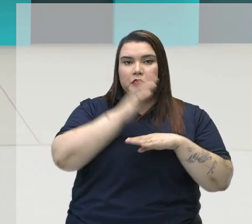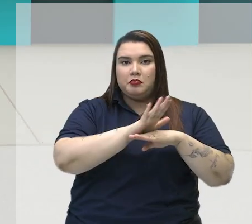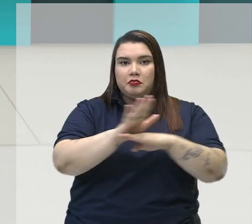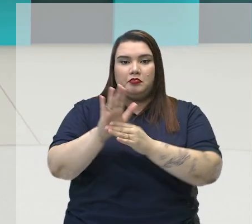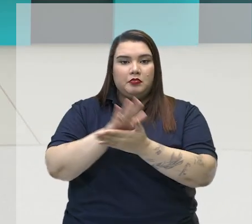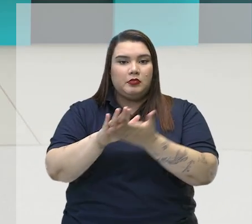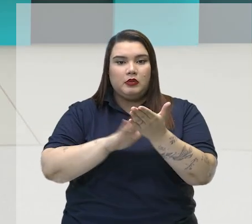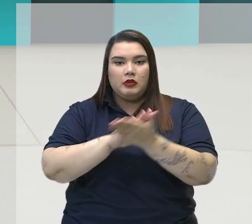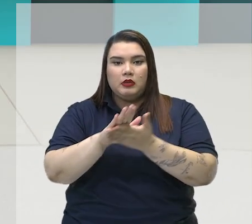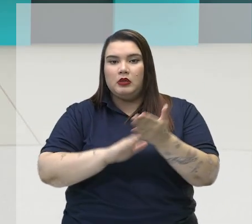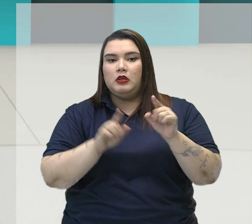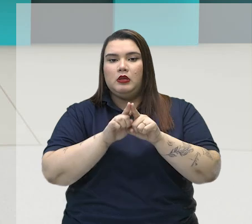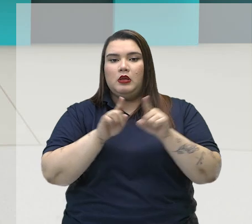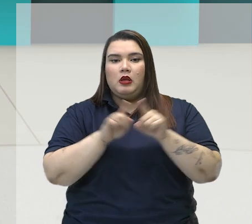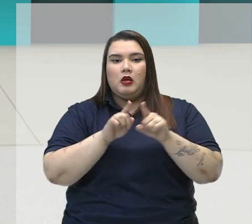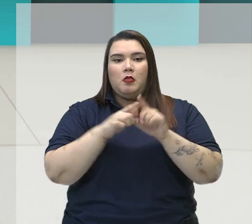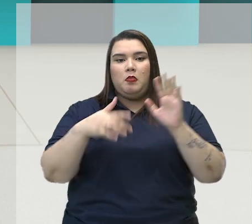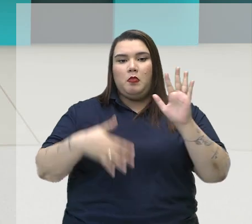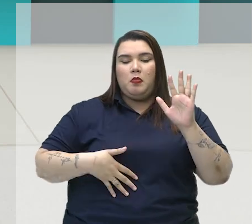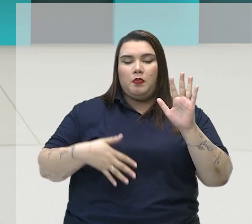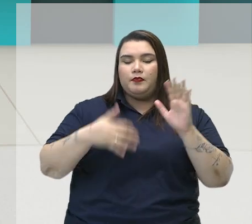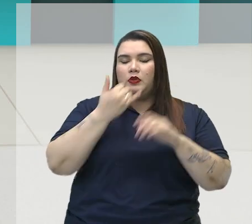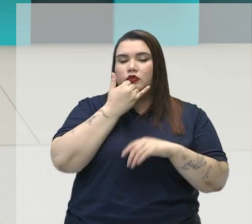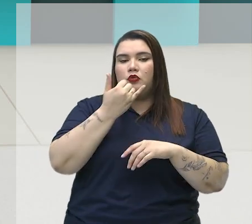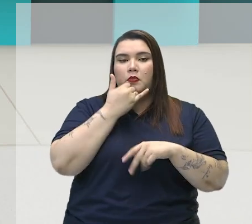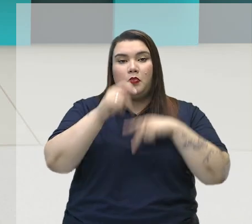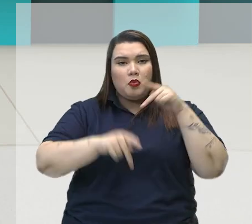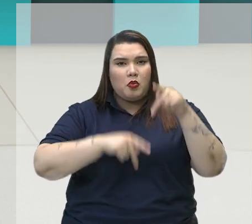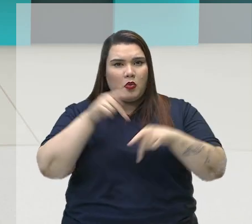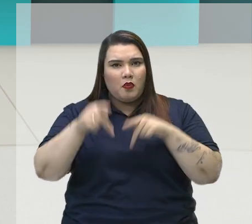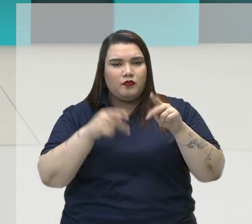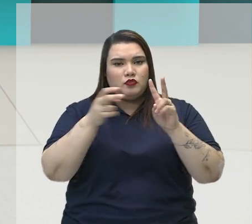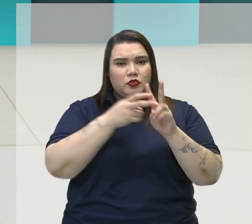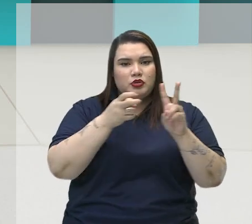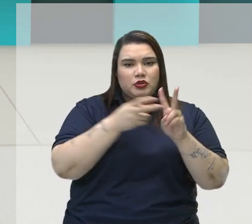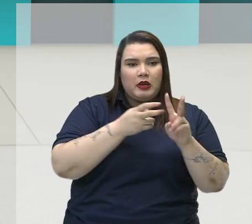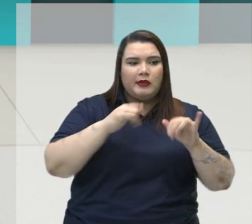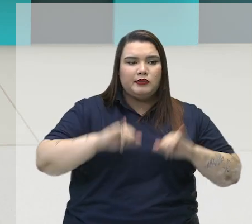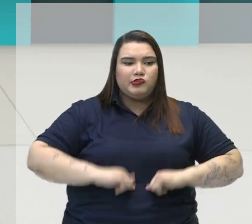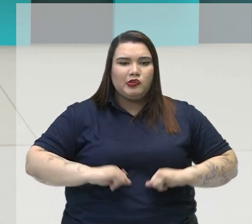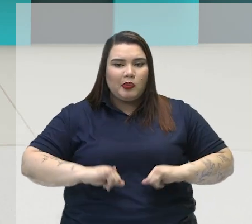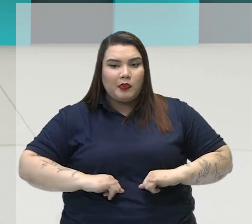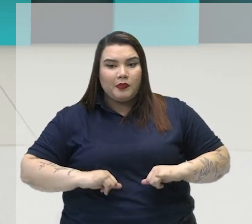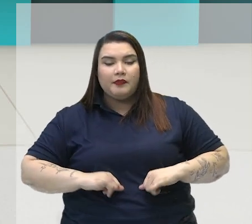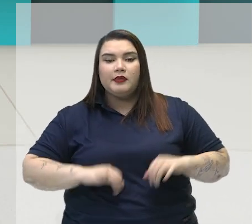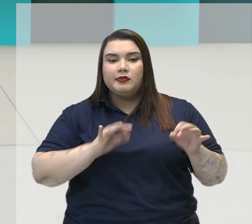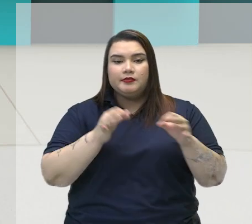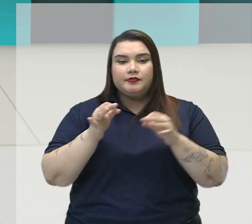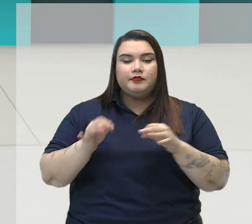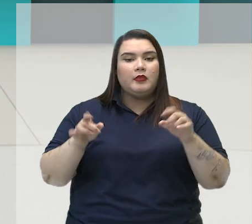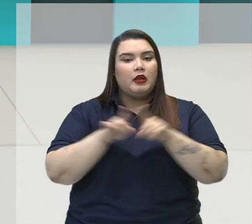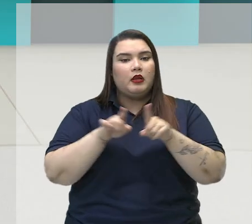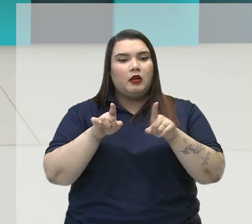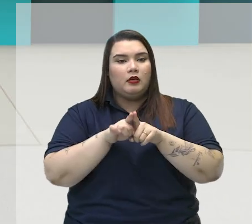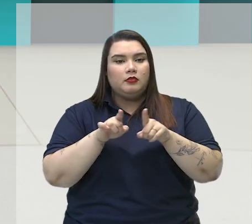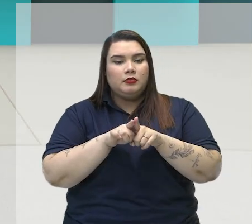a marginalização dos povos originários. Ela também